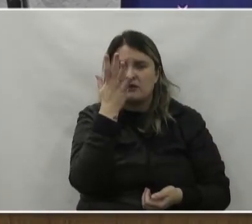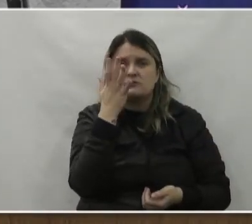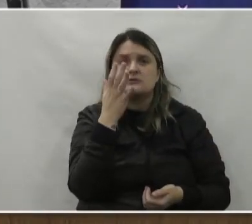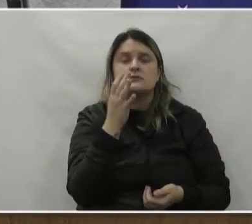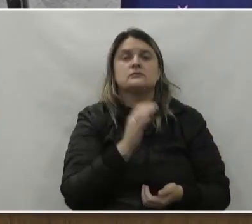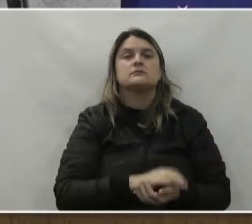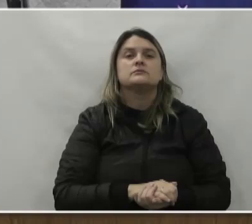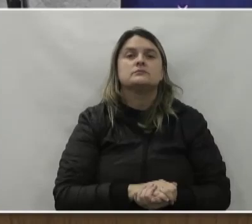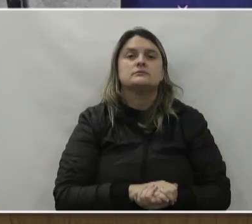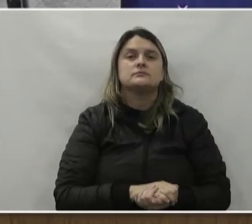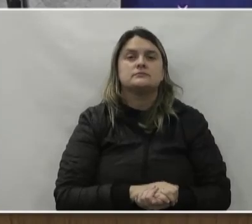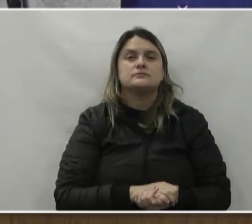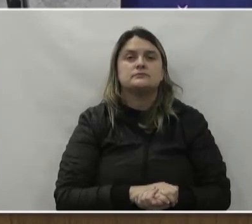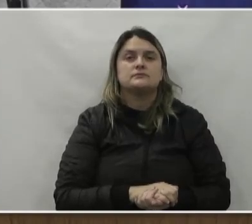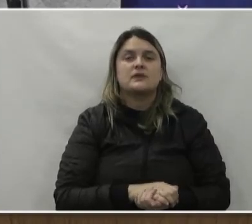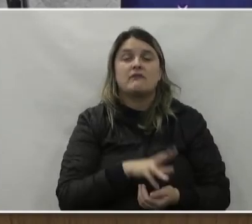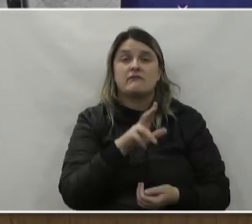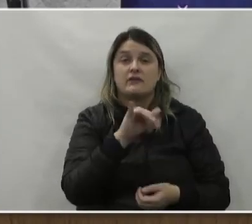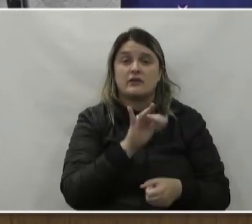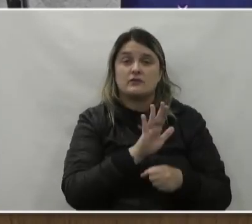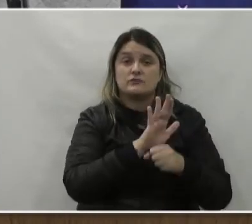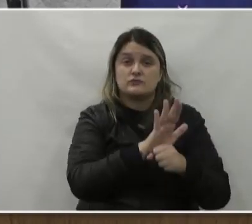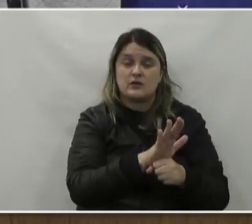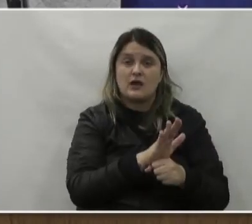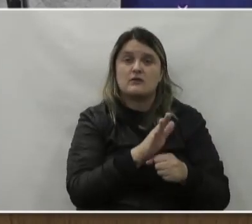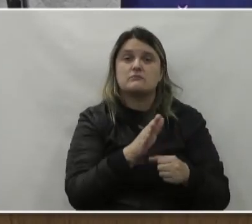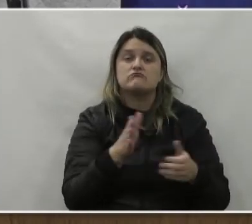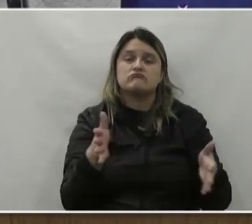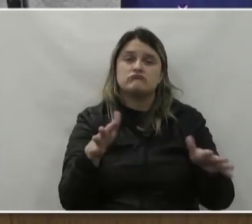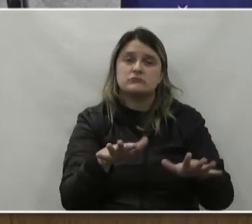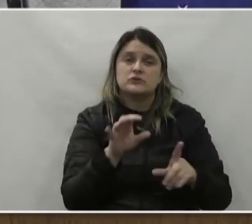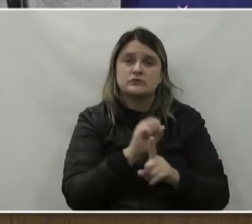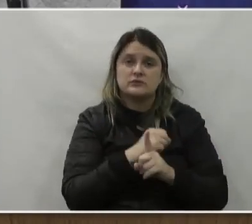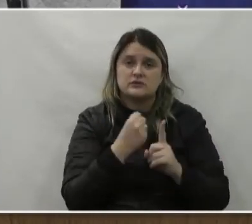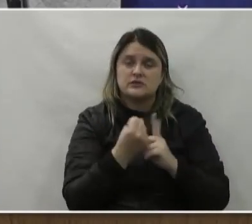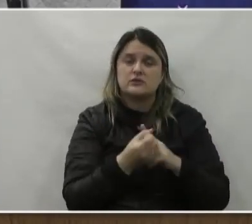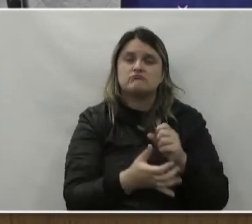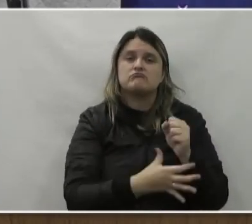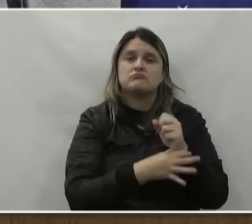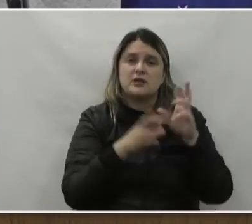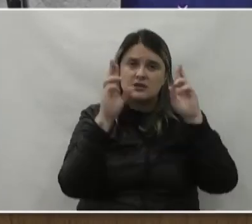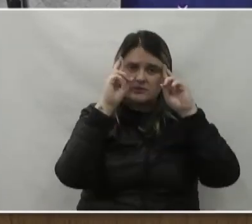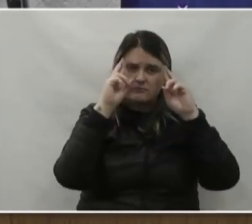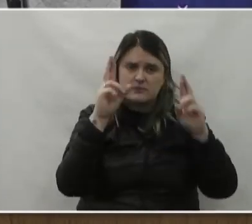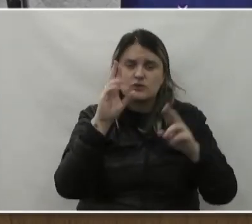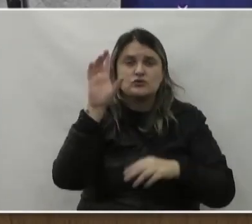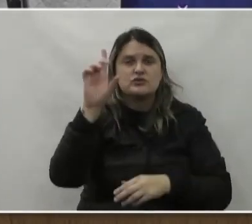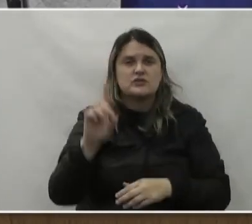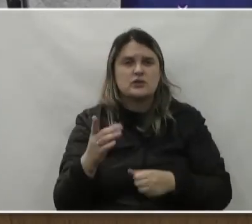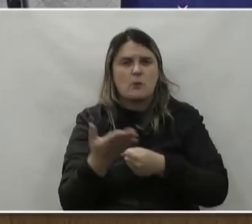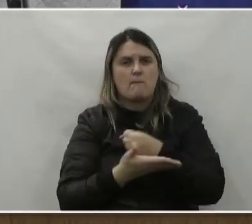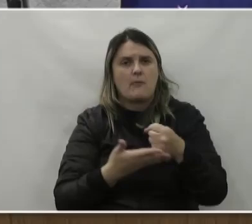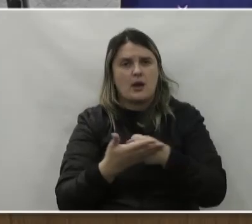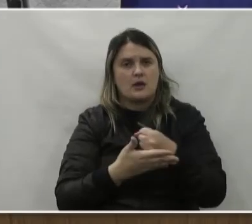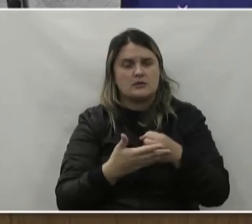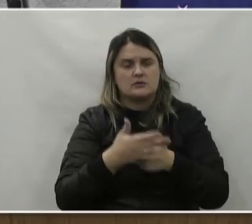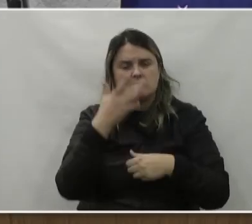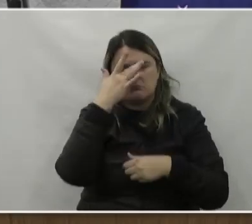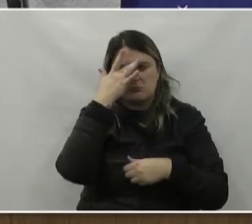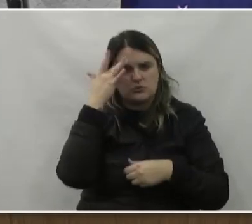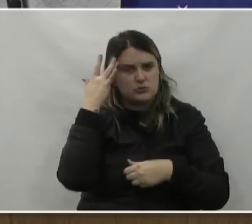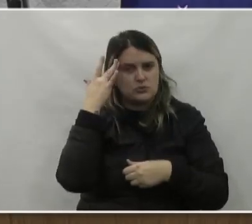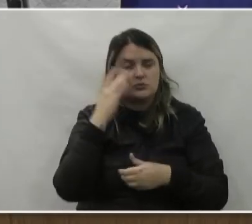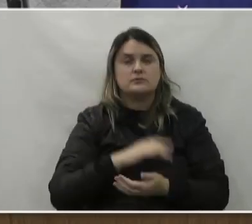relevância, que contribui para a inclusão social, a segurança e o respeito aos direitos fundamentais dos